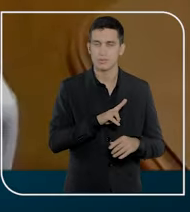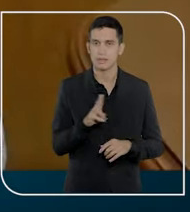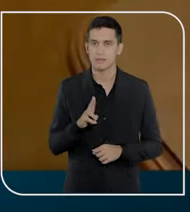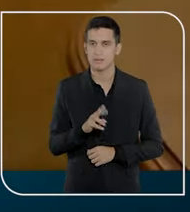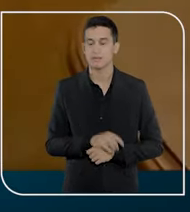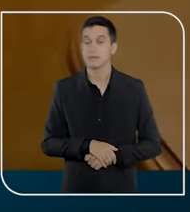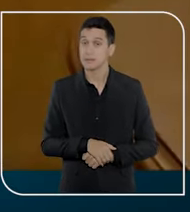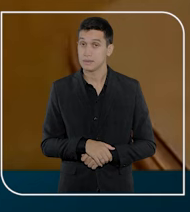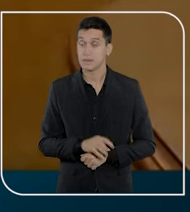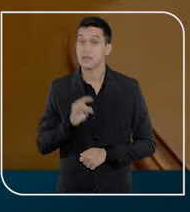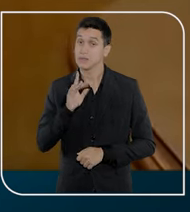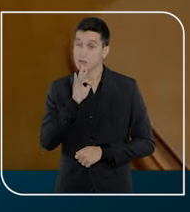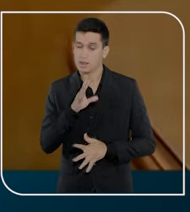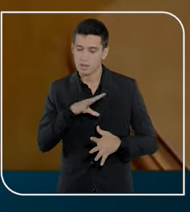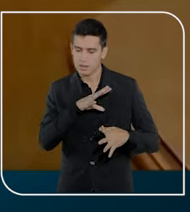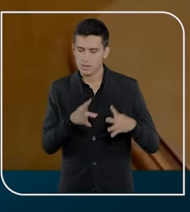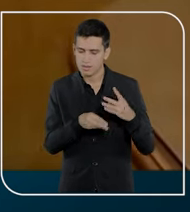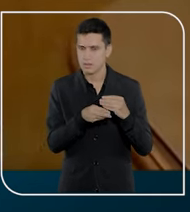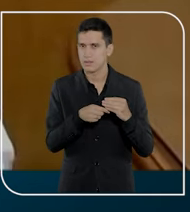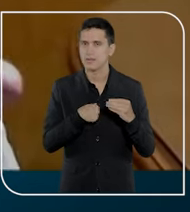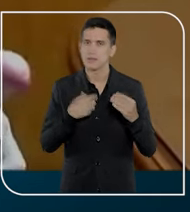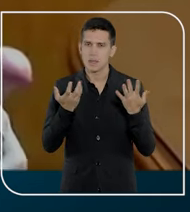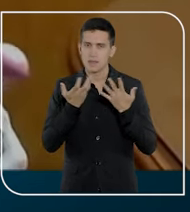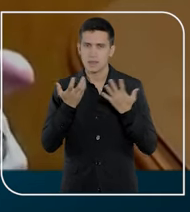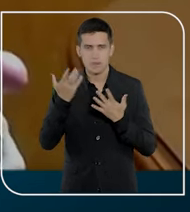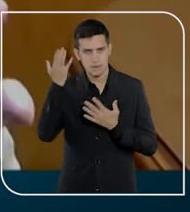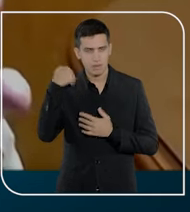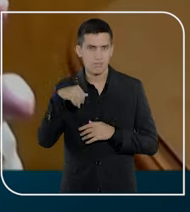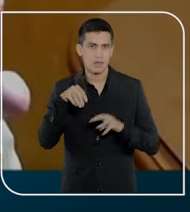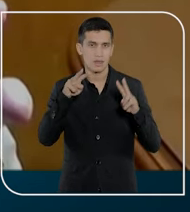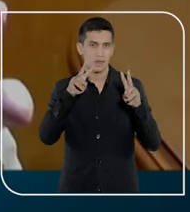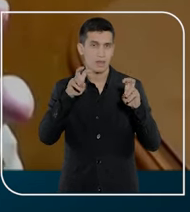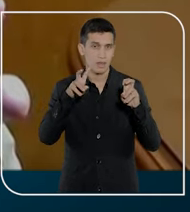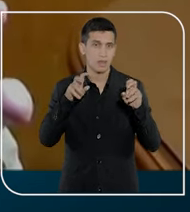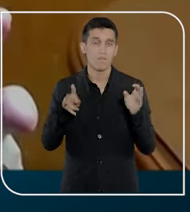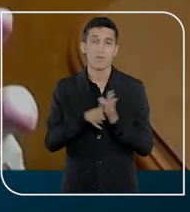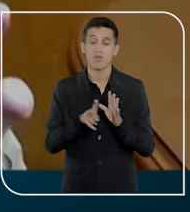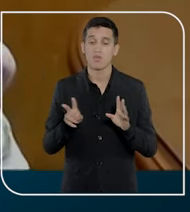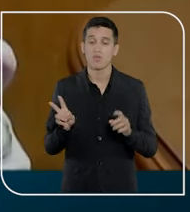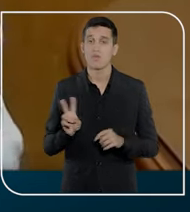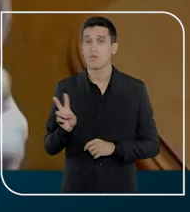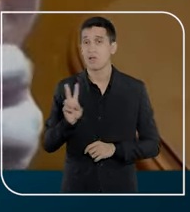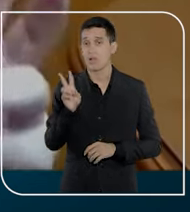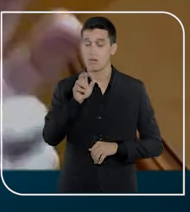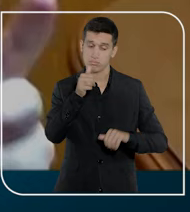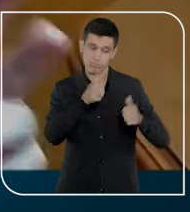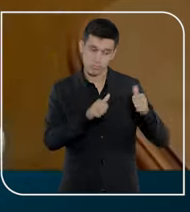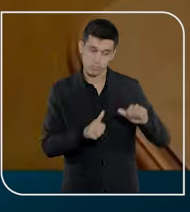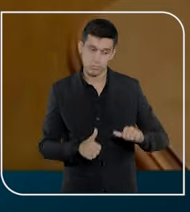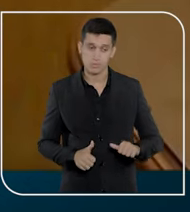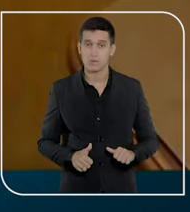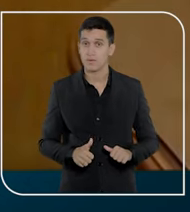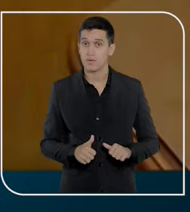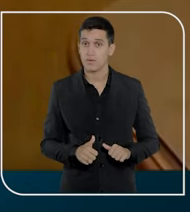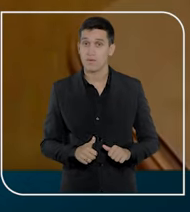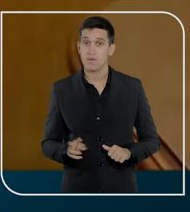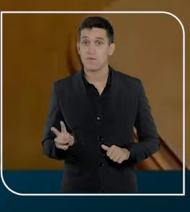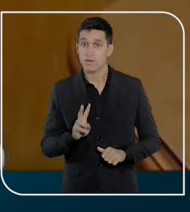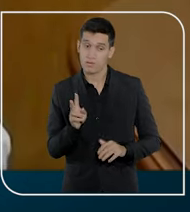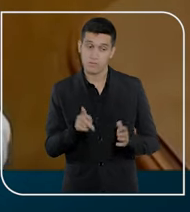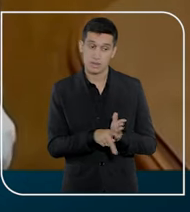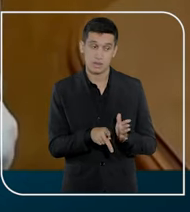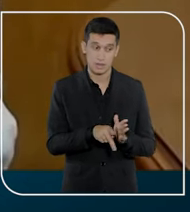complementar, eu queria fazer um parênteses com relação ao valor da avaliação, ou melhor, o valor da